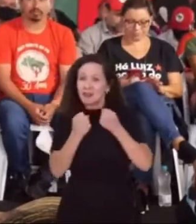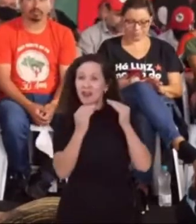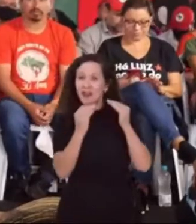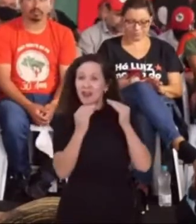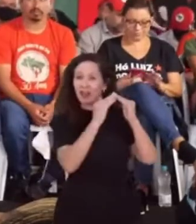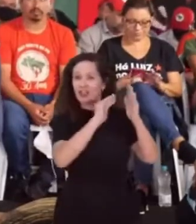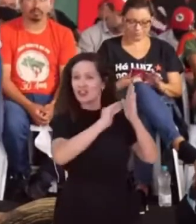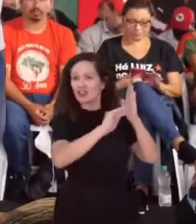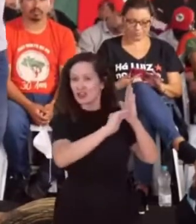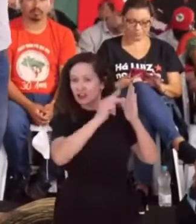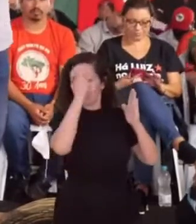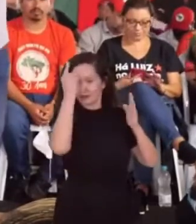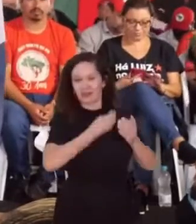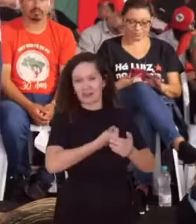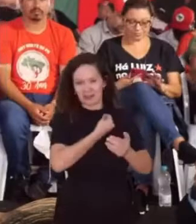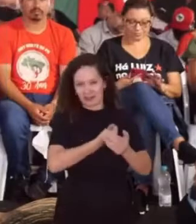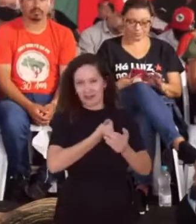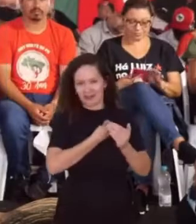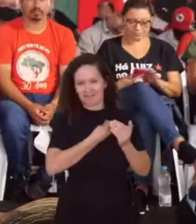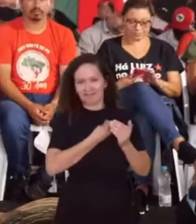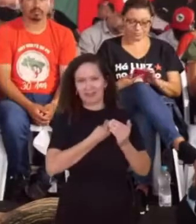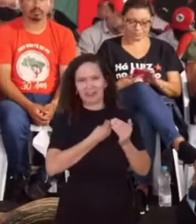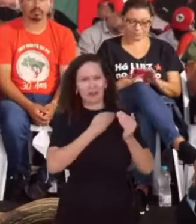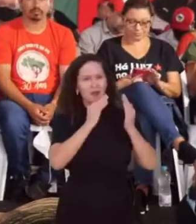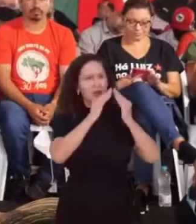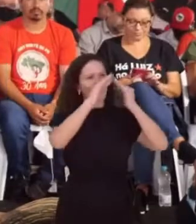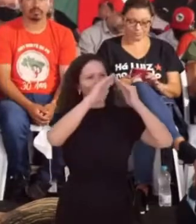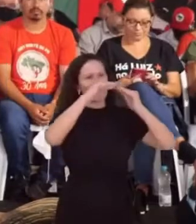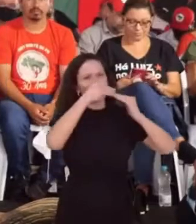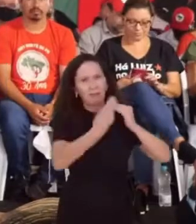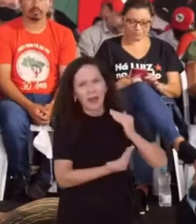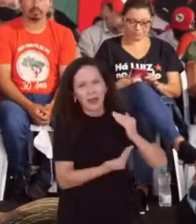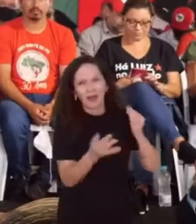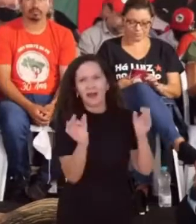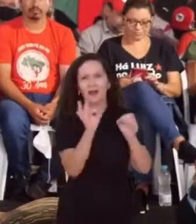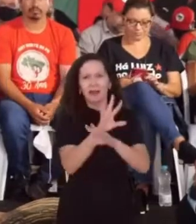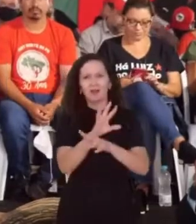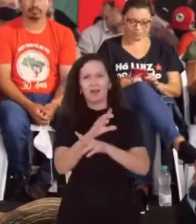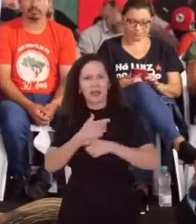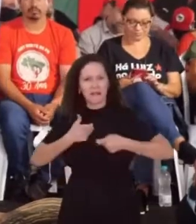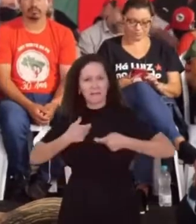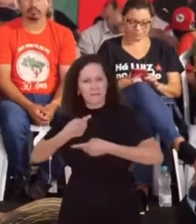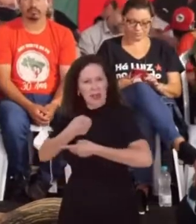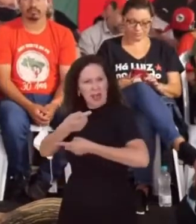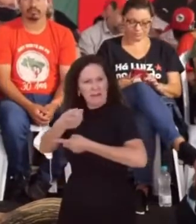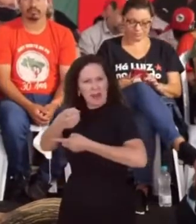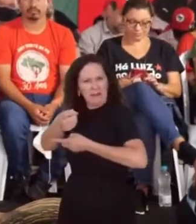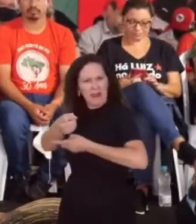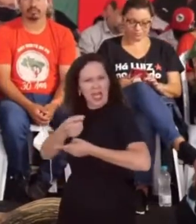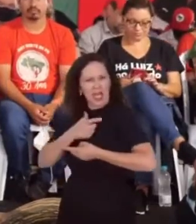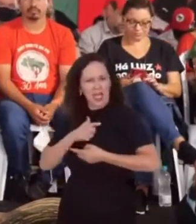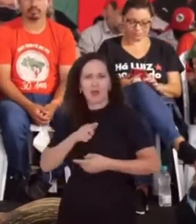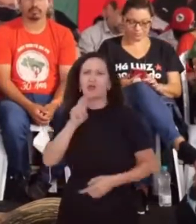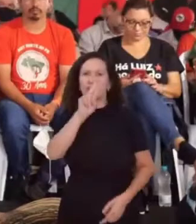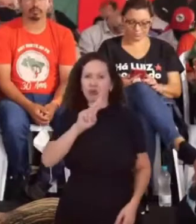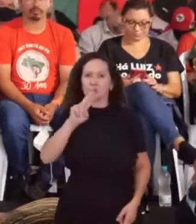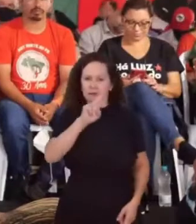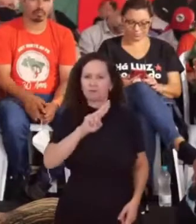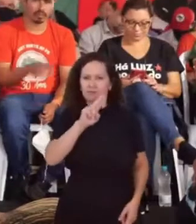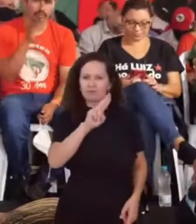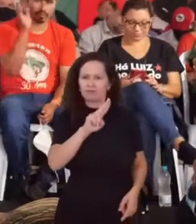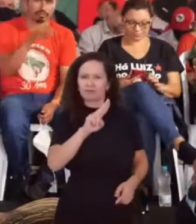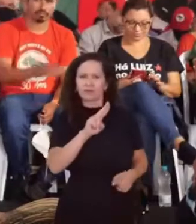Eu derrubei uma barraca com uma metralhadora engatilhada na mão. E quando cai o pano,